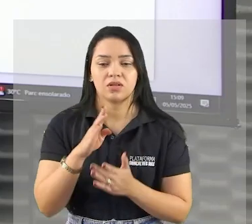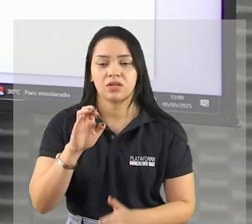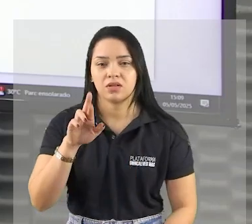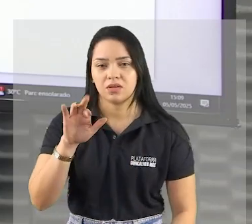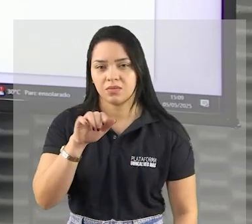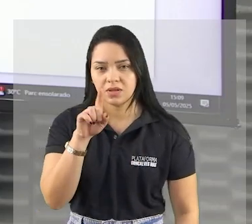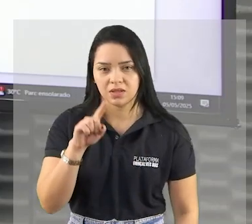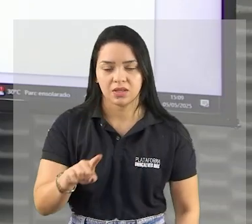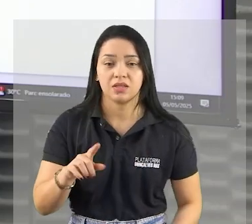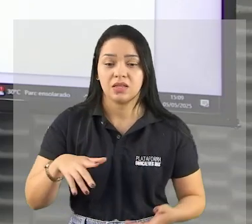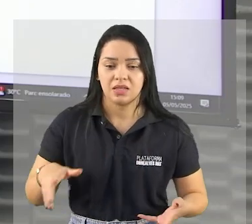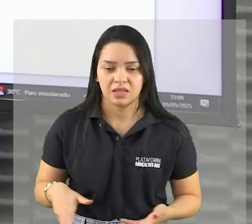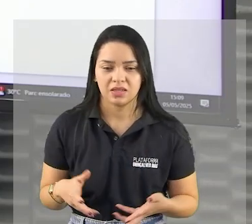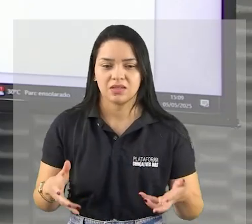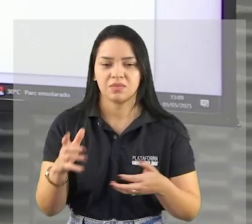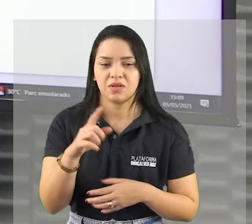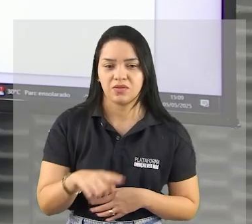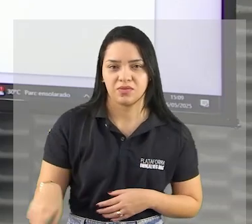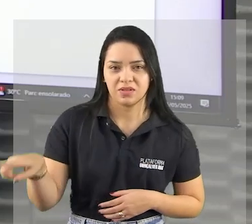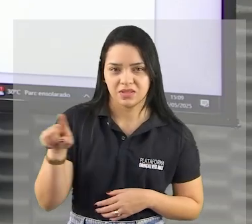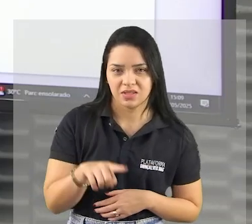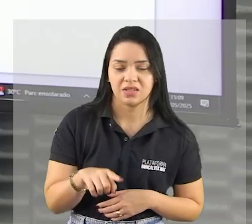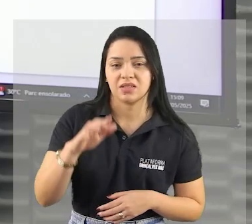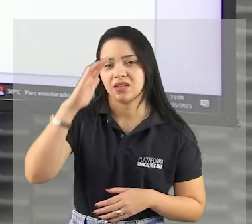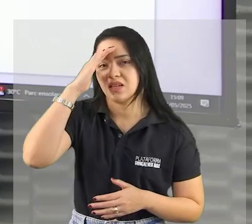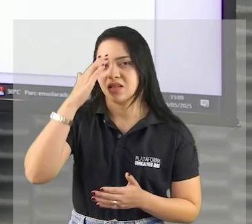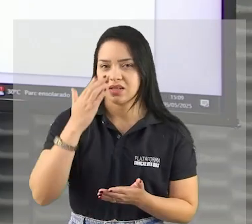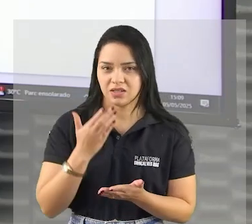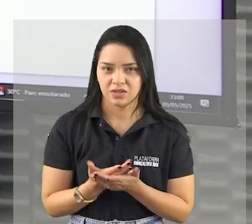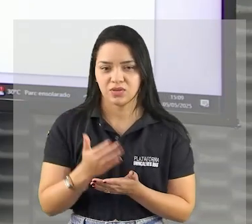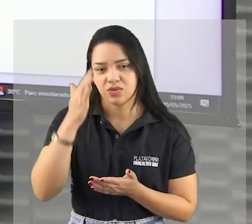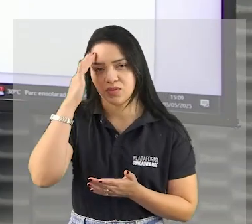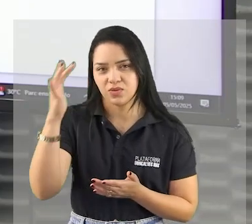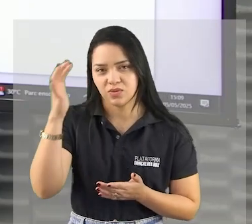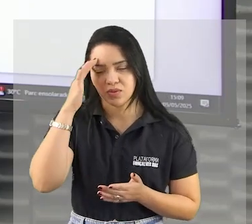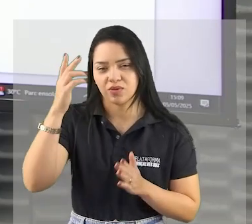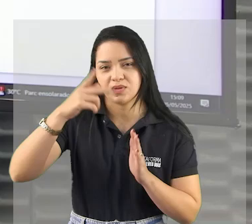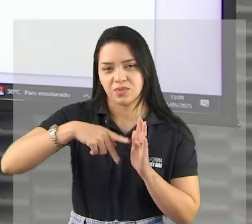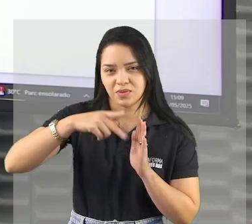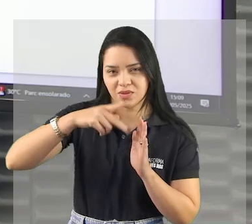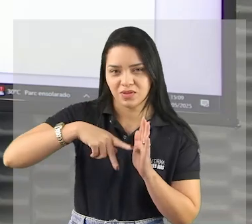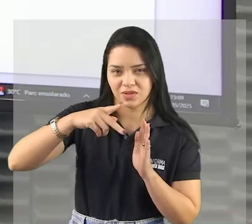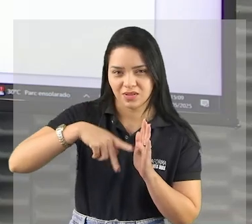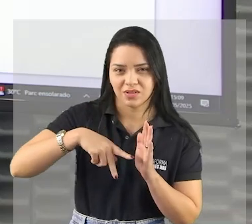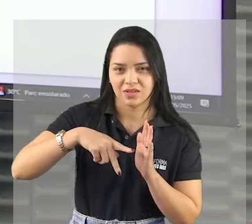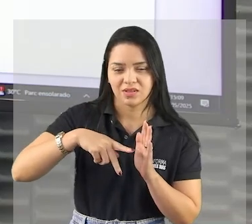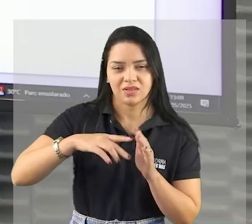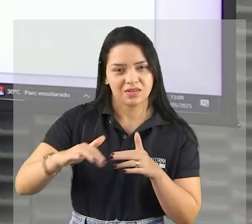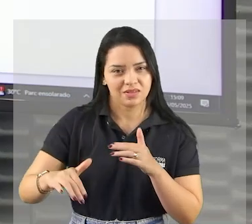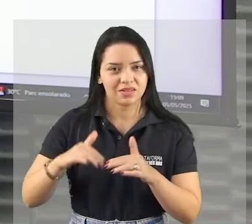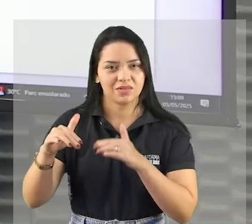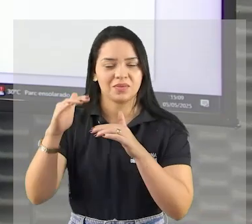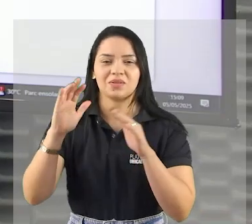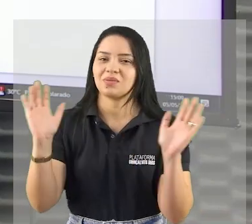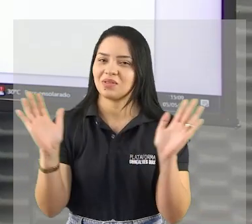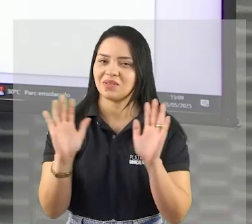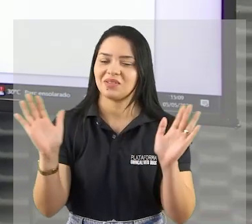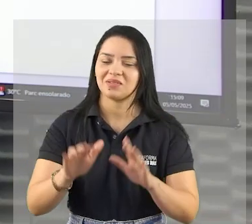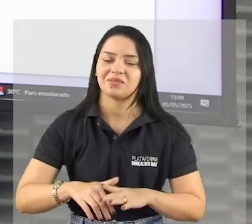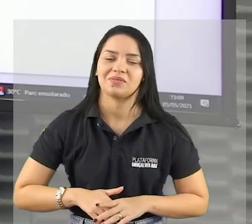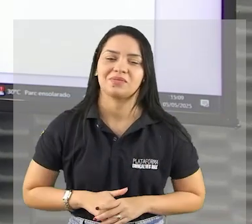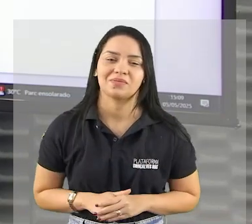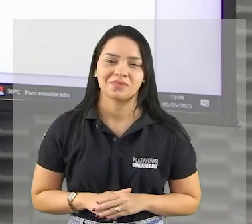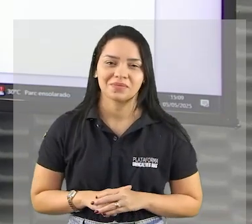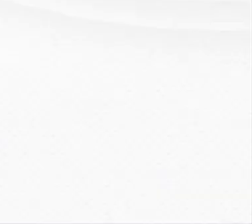espero que inspirem vocês e que vocês acreditem nos sonhos e nos projetos que estão construindo. Até mais!